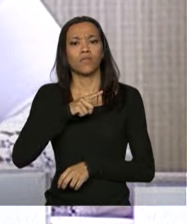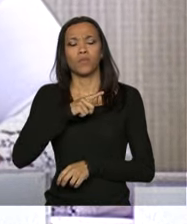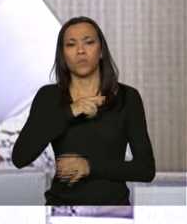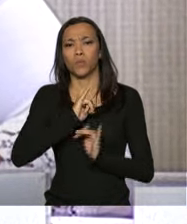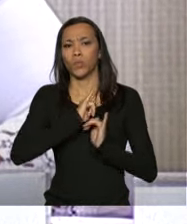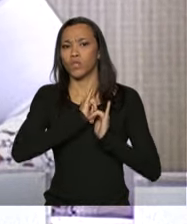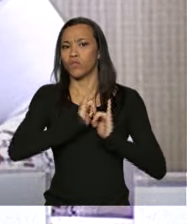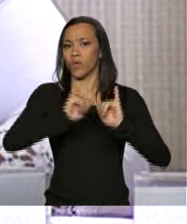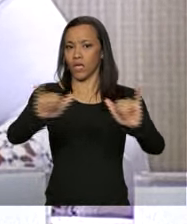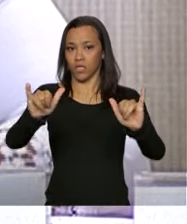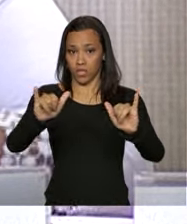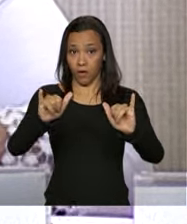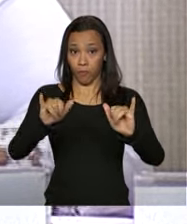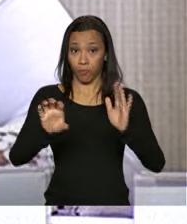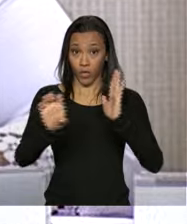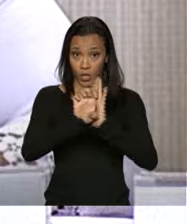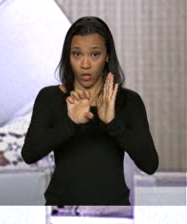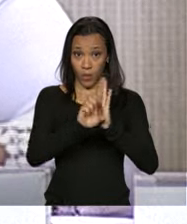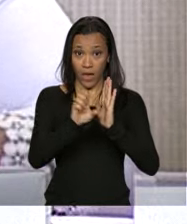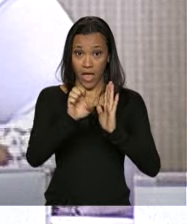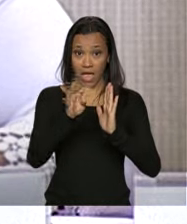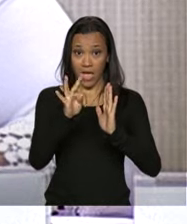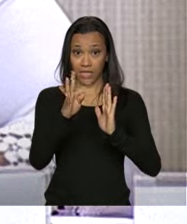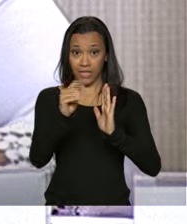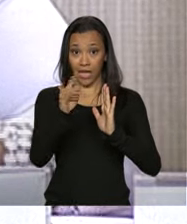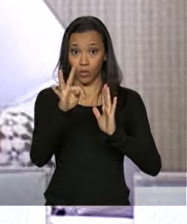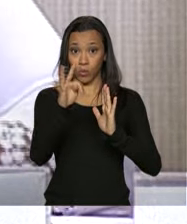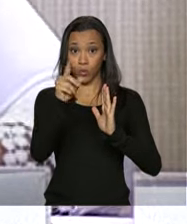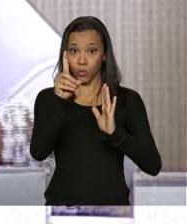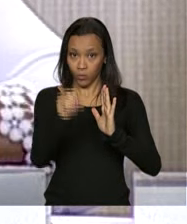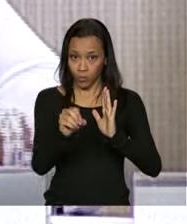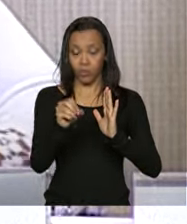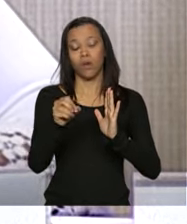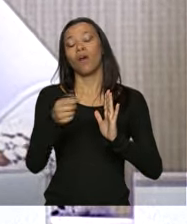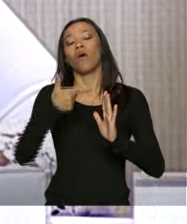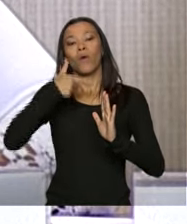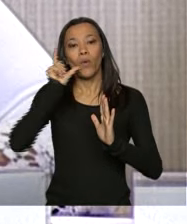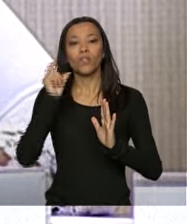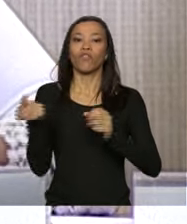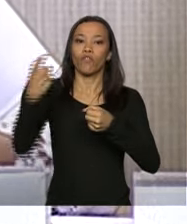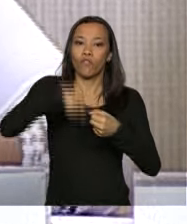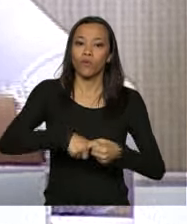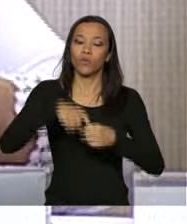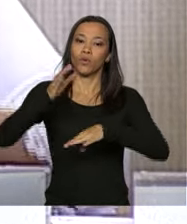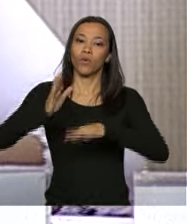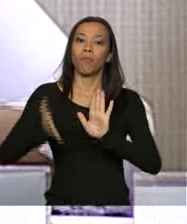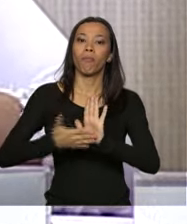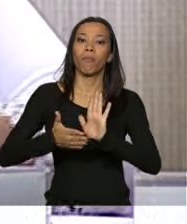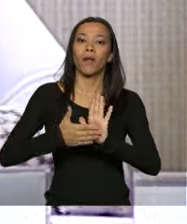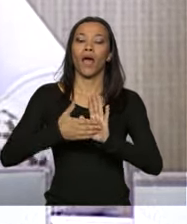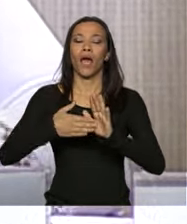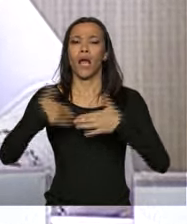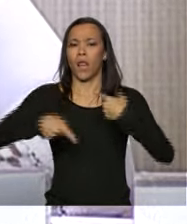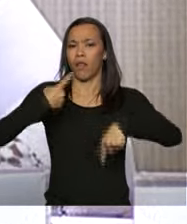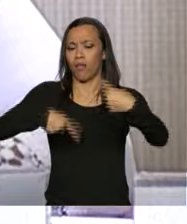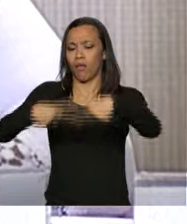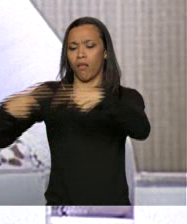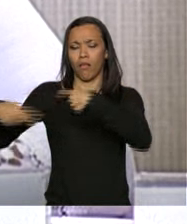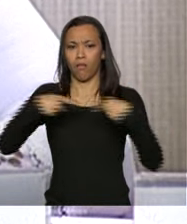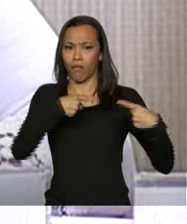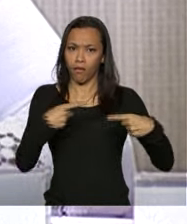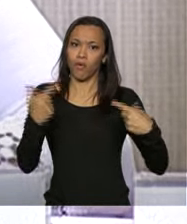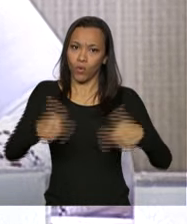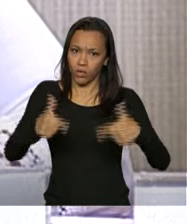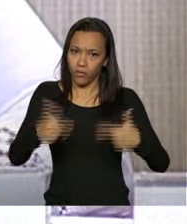que o Estatuto do Nasciturno voltou à pauta, foi pautado de uma forma inesperada. Então, são muitas as frentes que nós